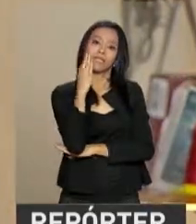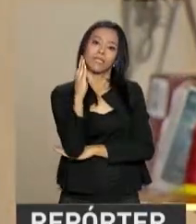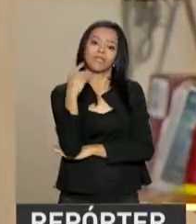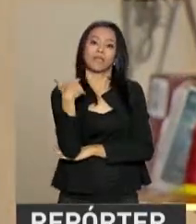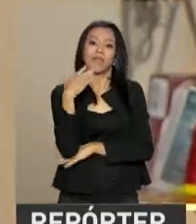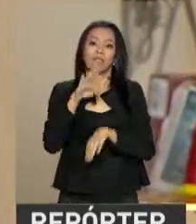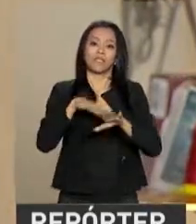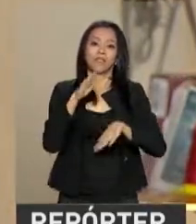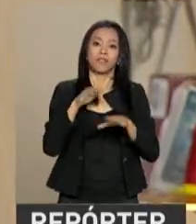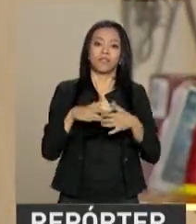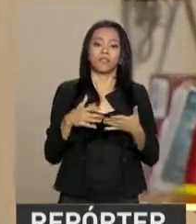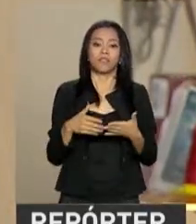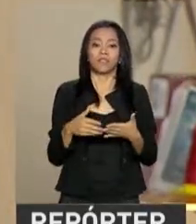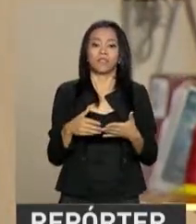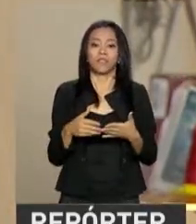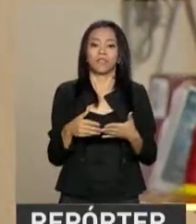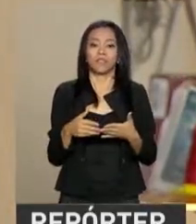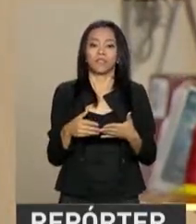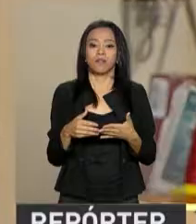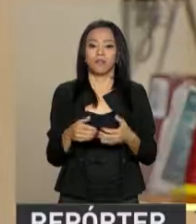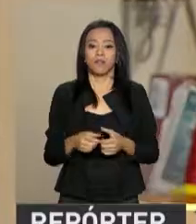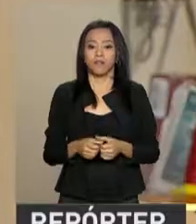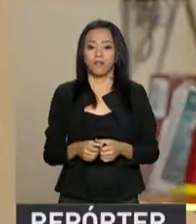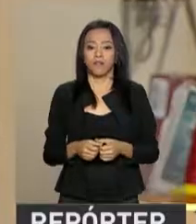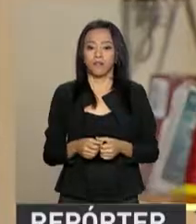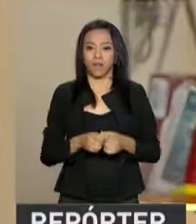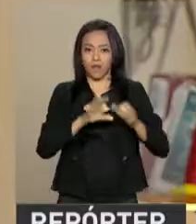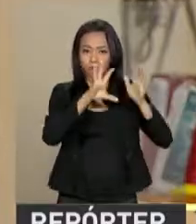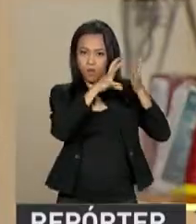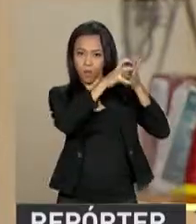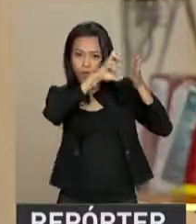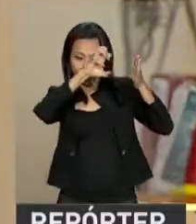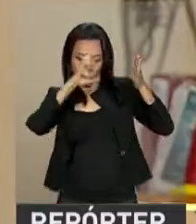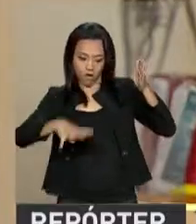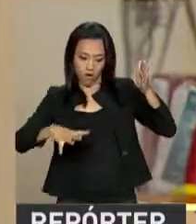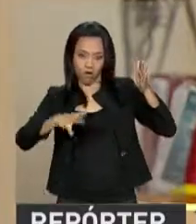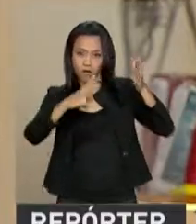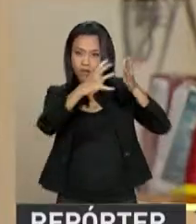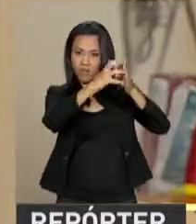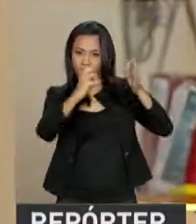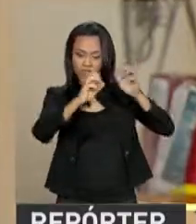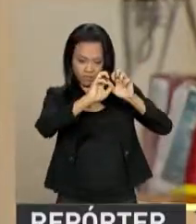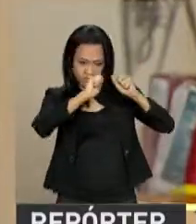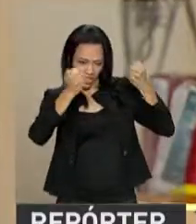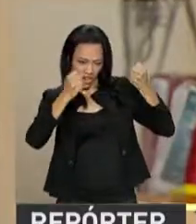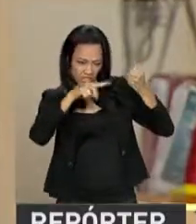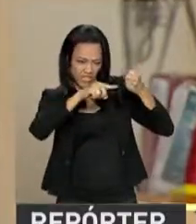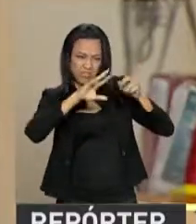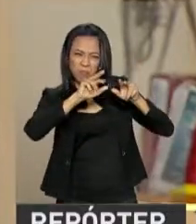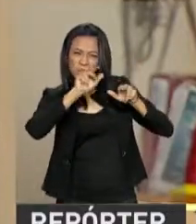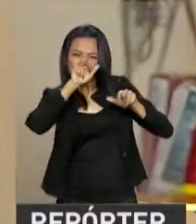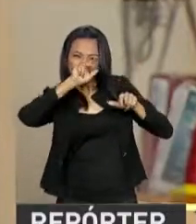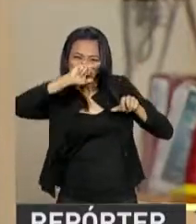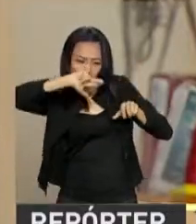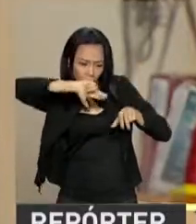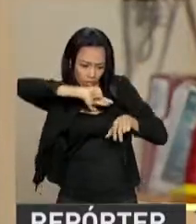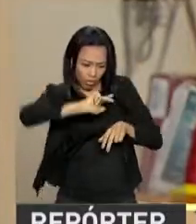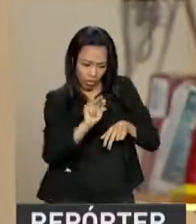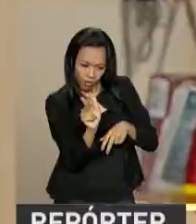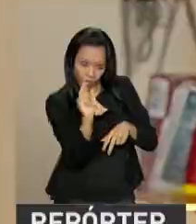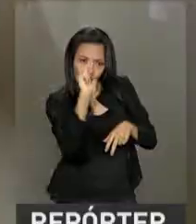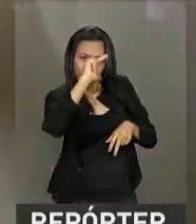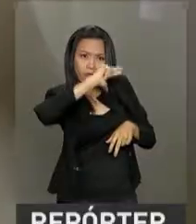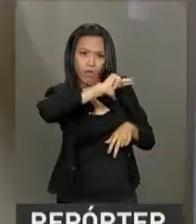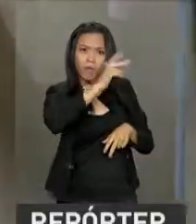arrancava o beijo da o reboco da parede alexandre mishin mas não conhecia não sabia que quero